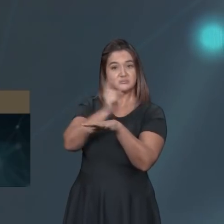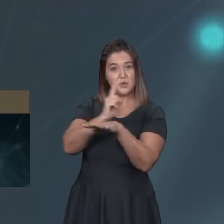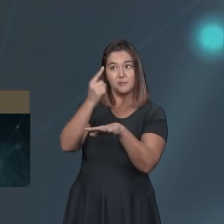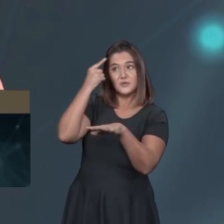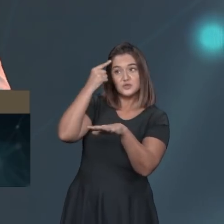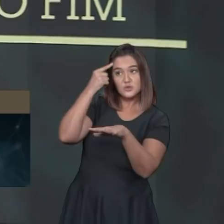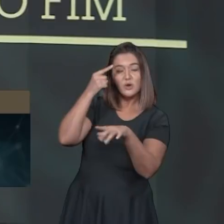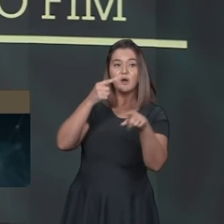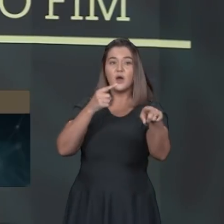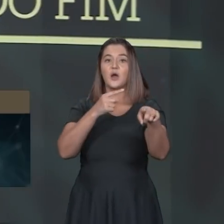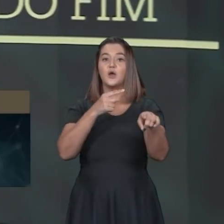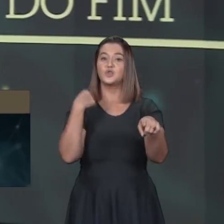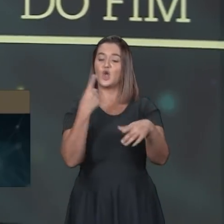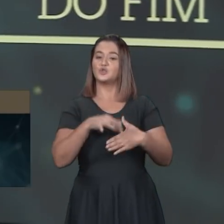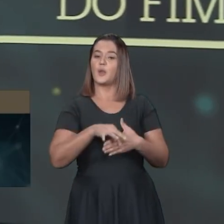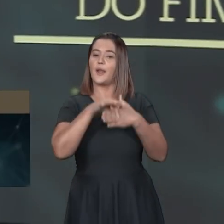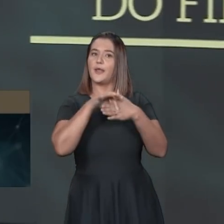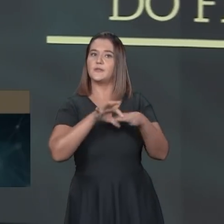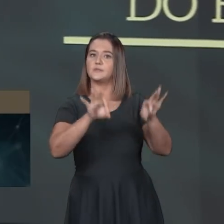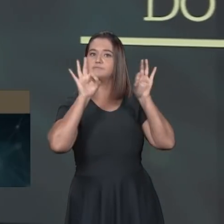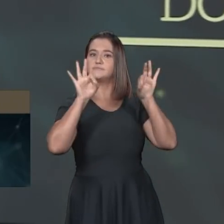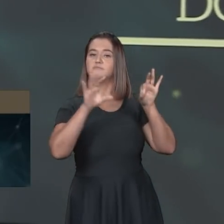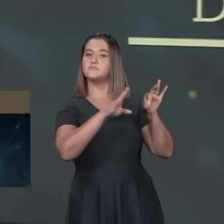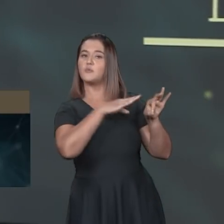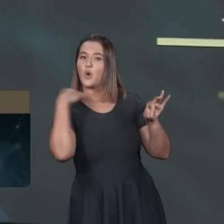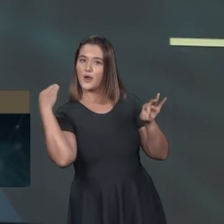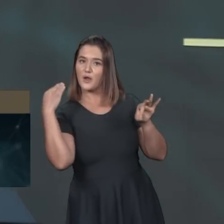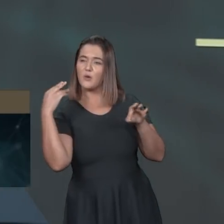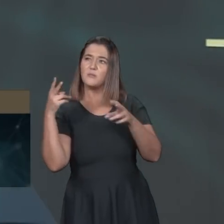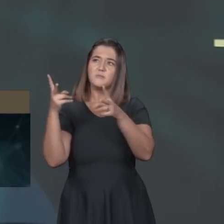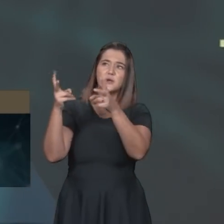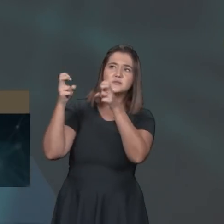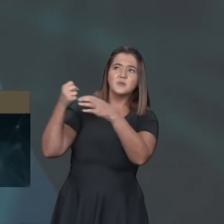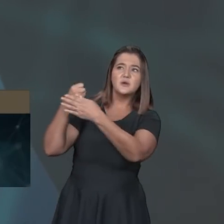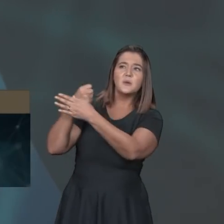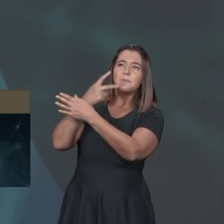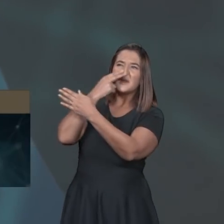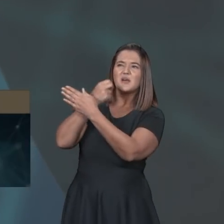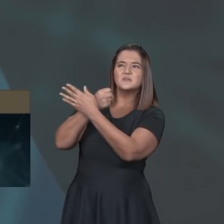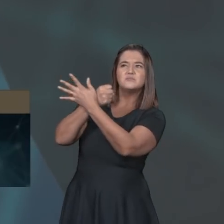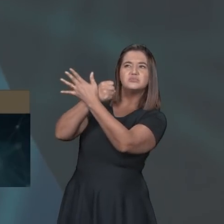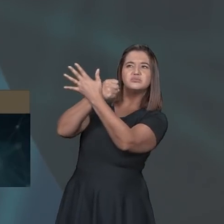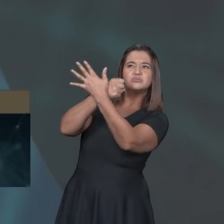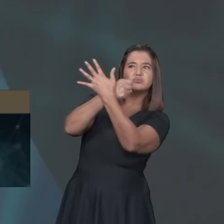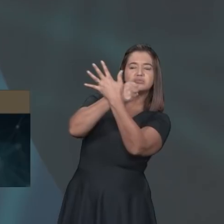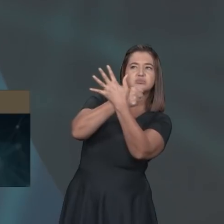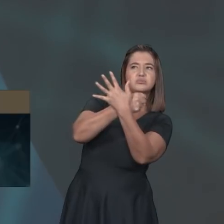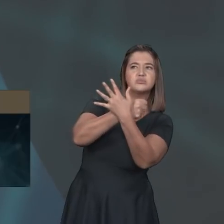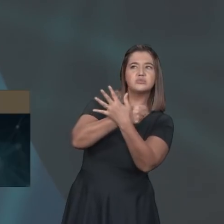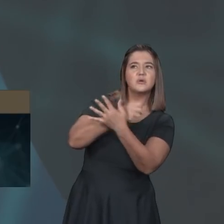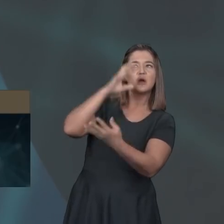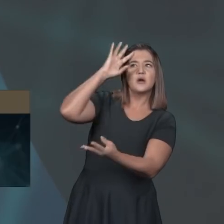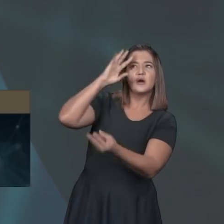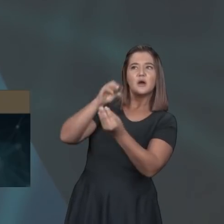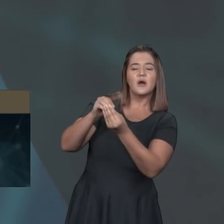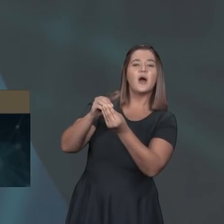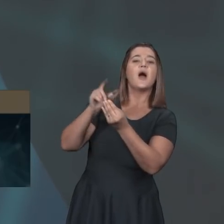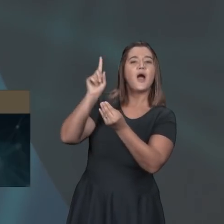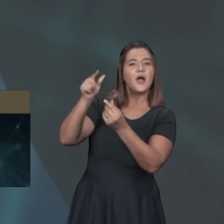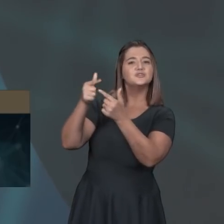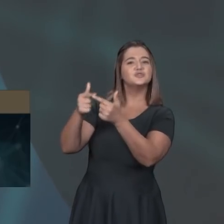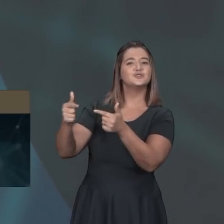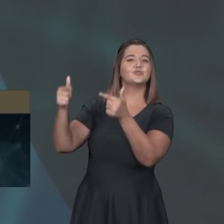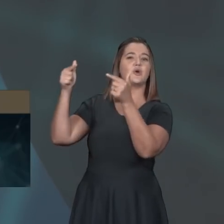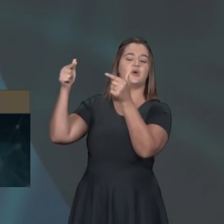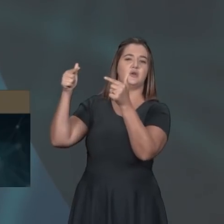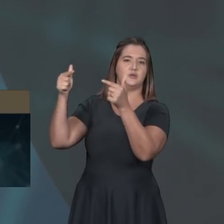bom. E você pode perguntar, o que aconteceu com a morte de Júlio César, que o povo transformou a aparição de um